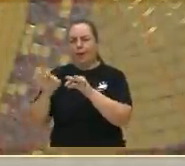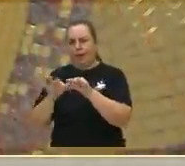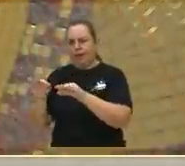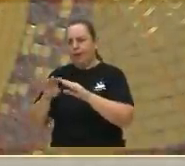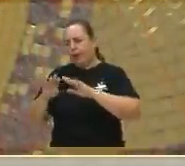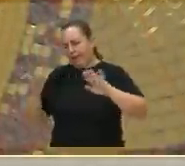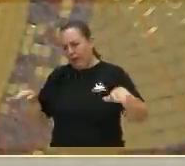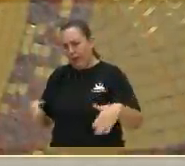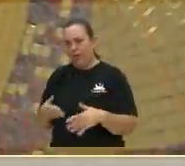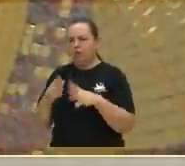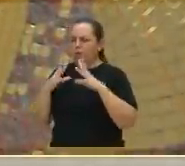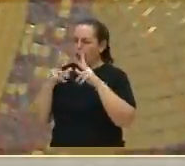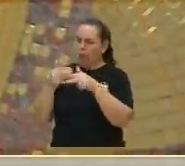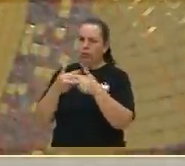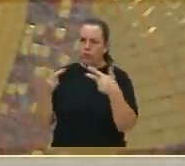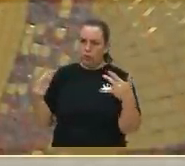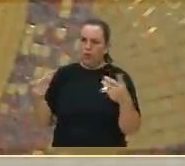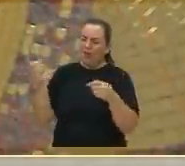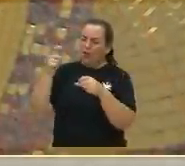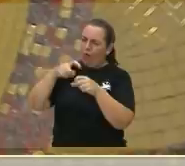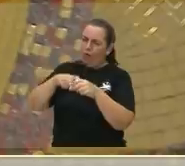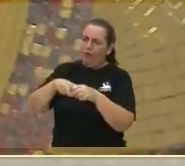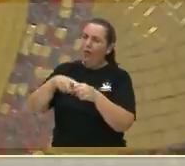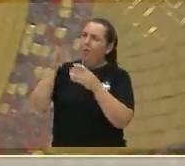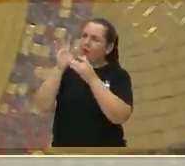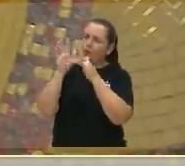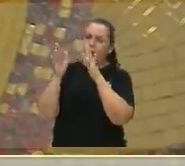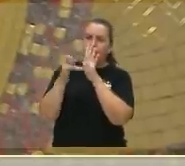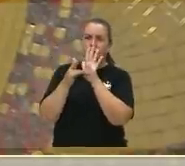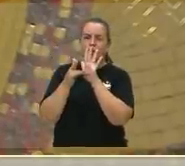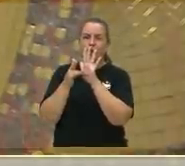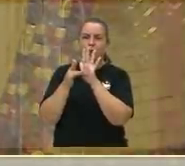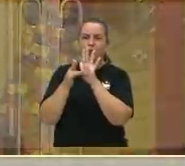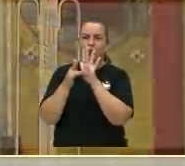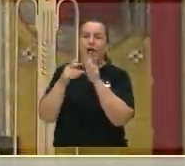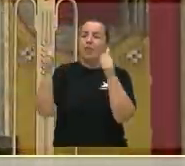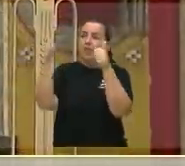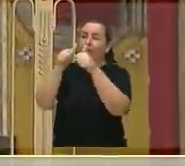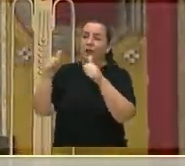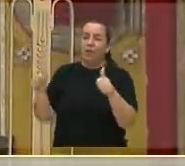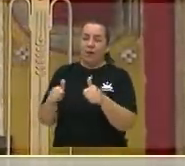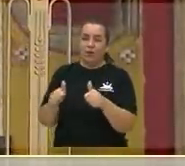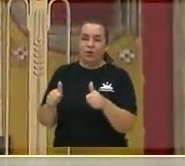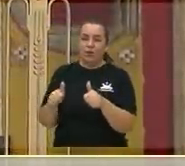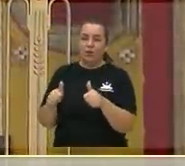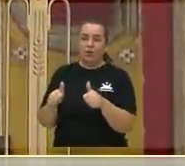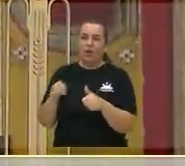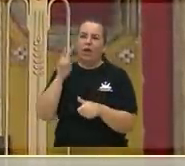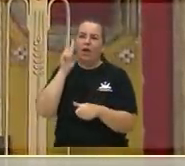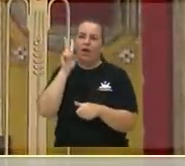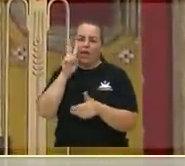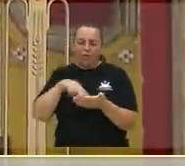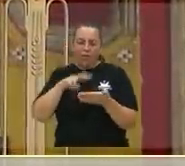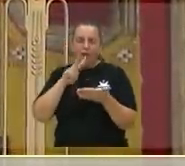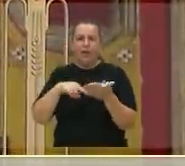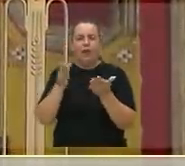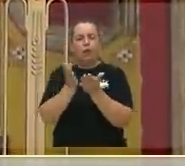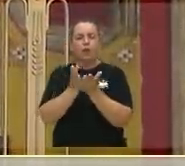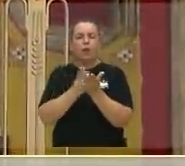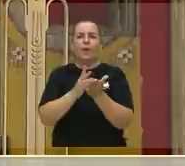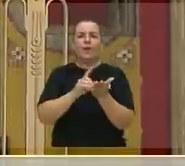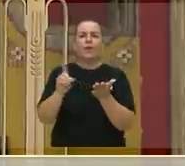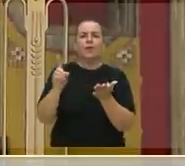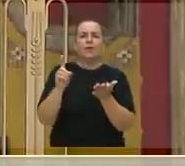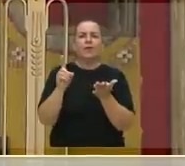de consciência voltar-se para jesus na imagem ler um texto bíblico qual